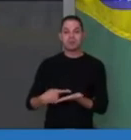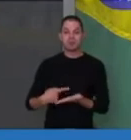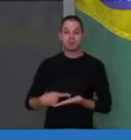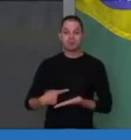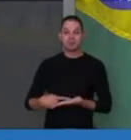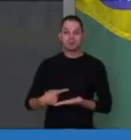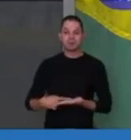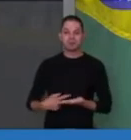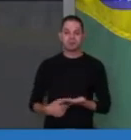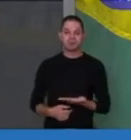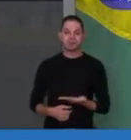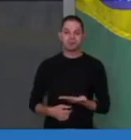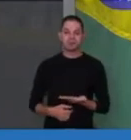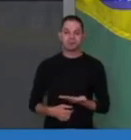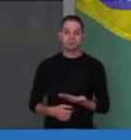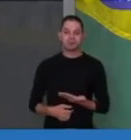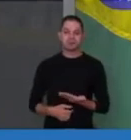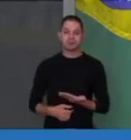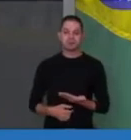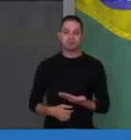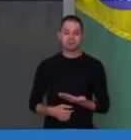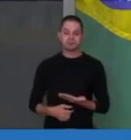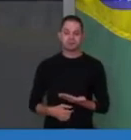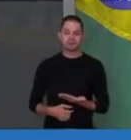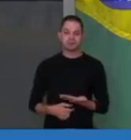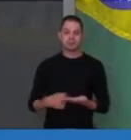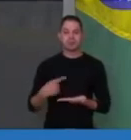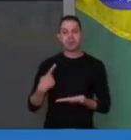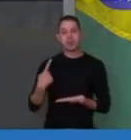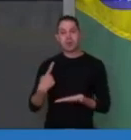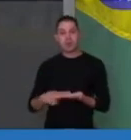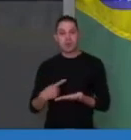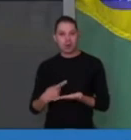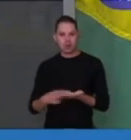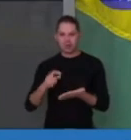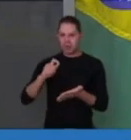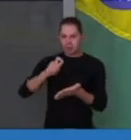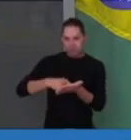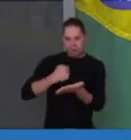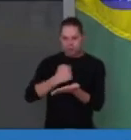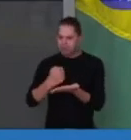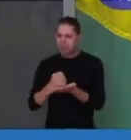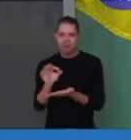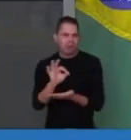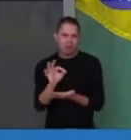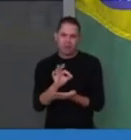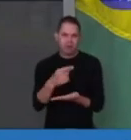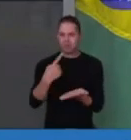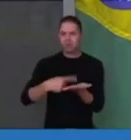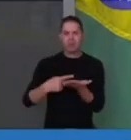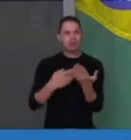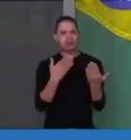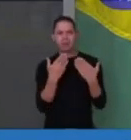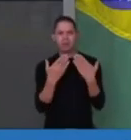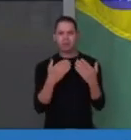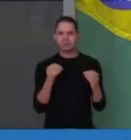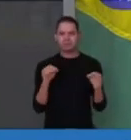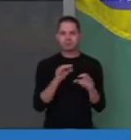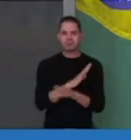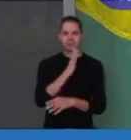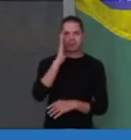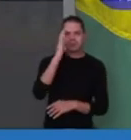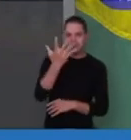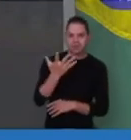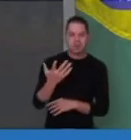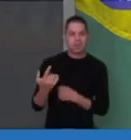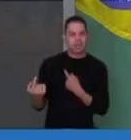tácito, foi o que se colocou na imprensa, tácito ou direto ou literal, de que não haveria